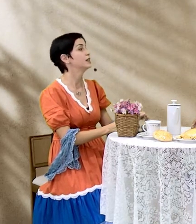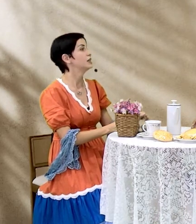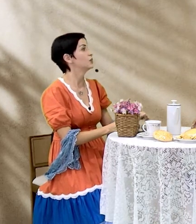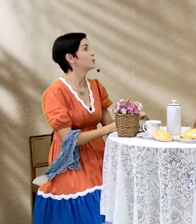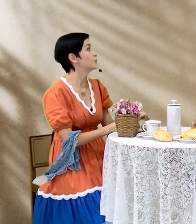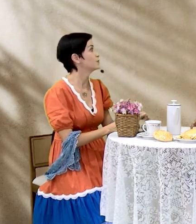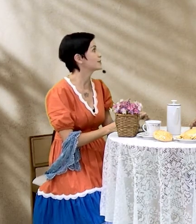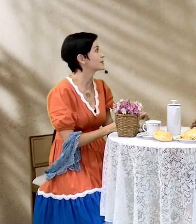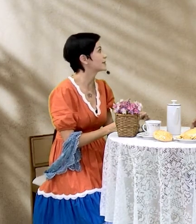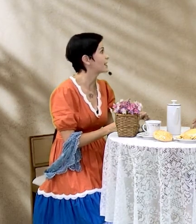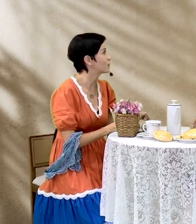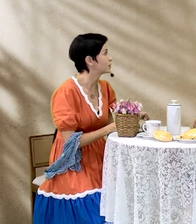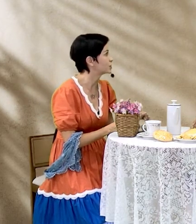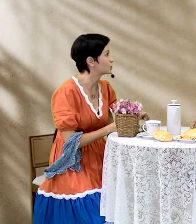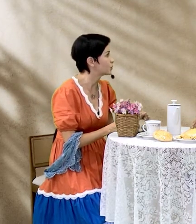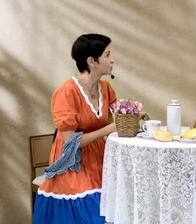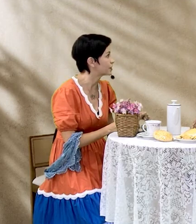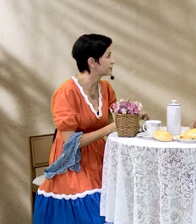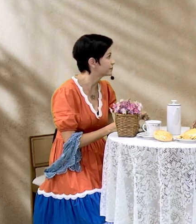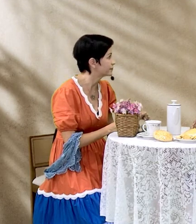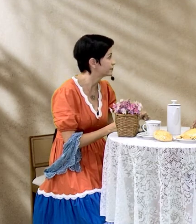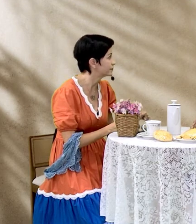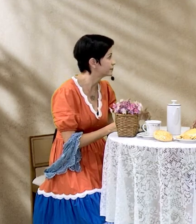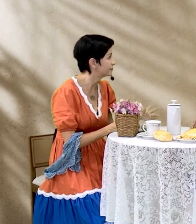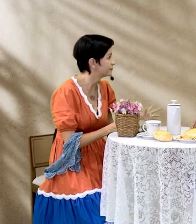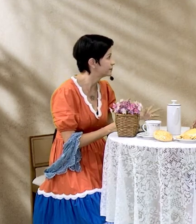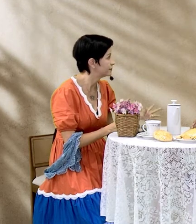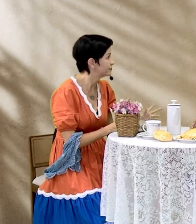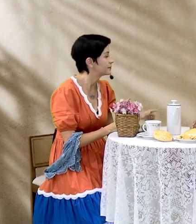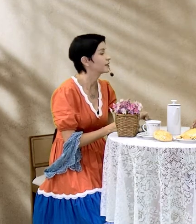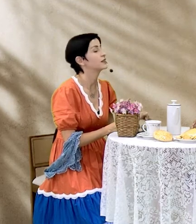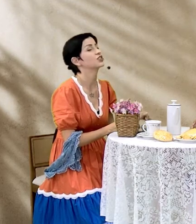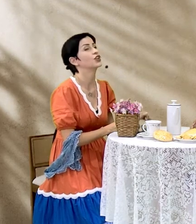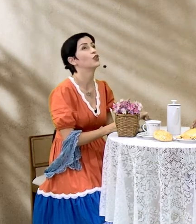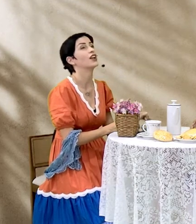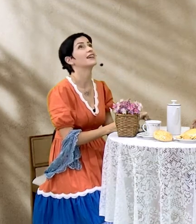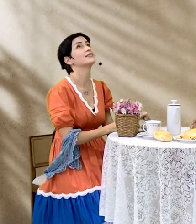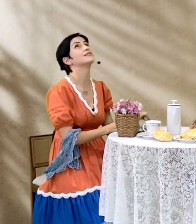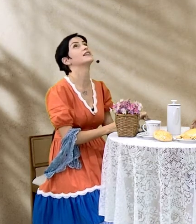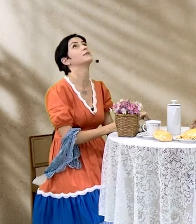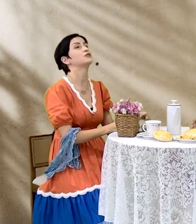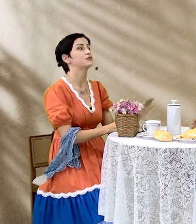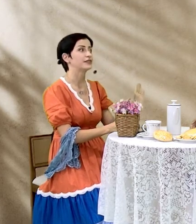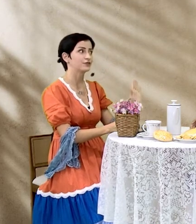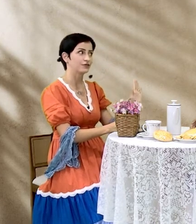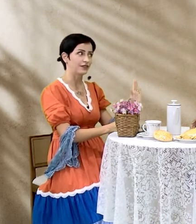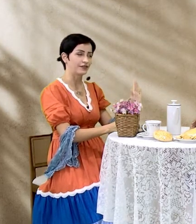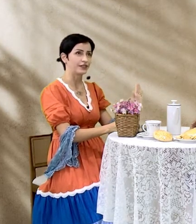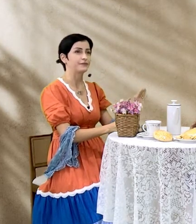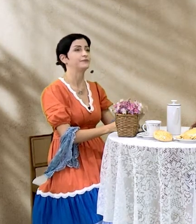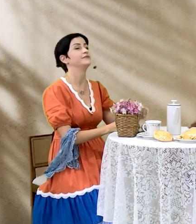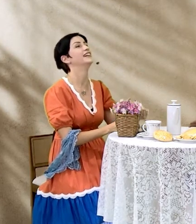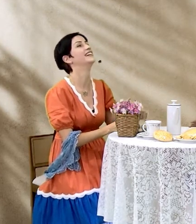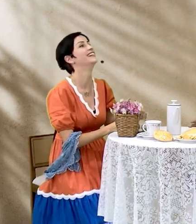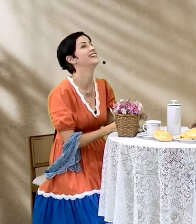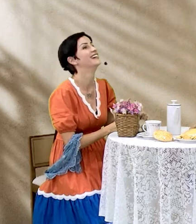alta, com um saco nas costas. Um saco? Chegou lá em cima, tu vai